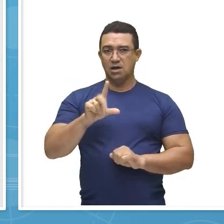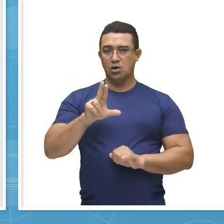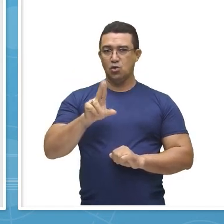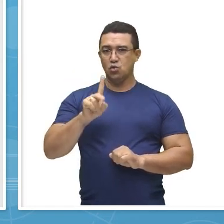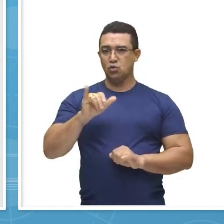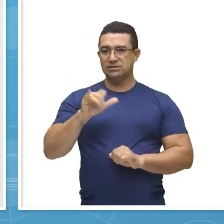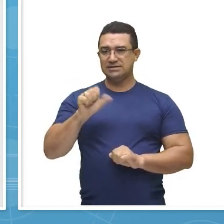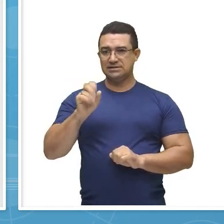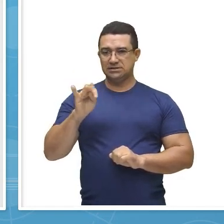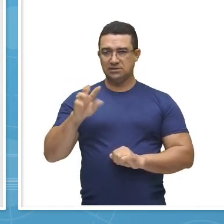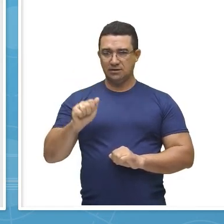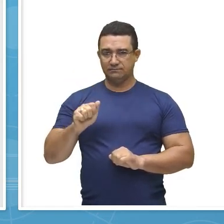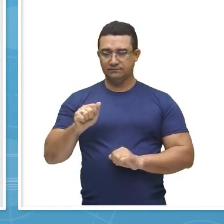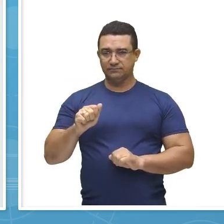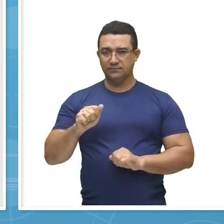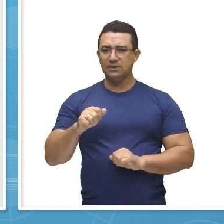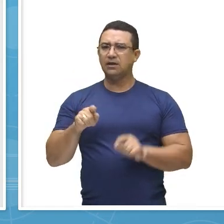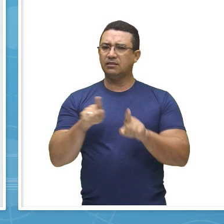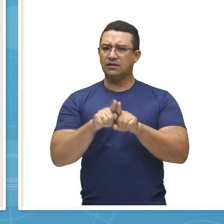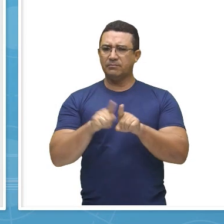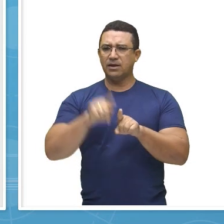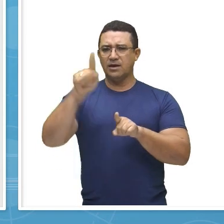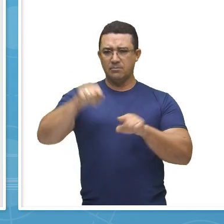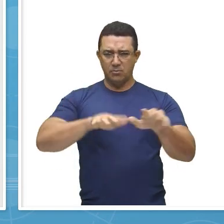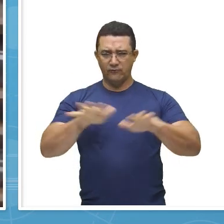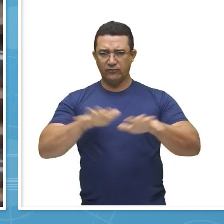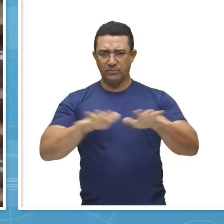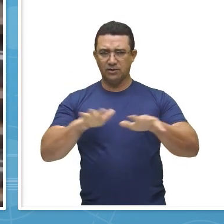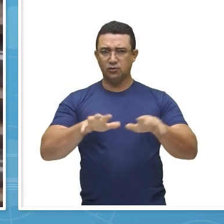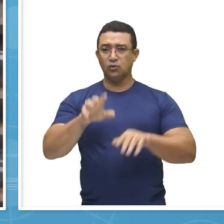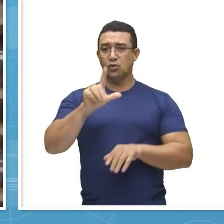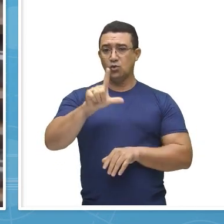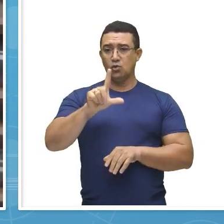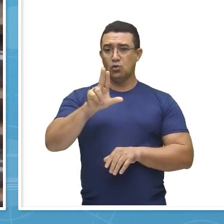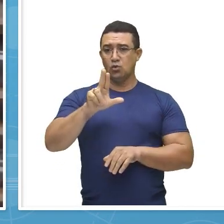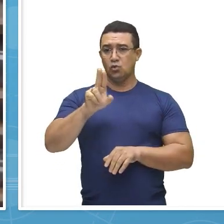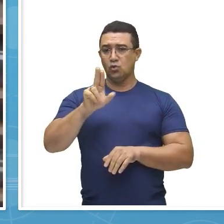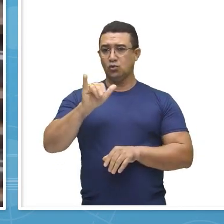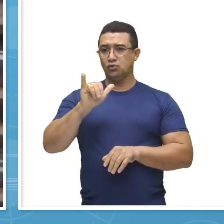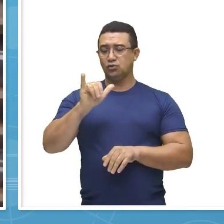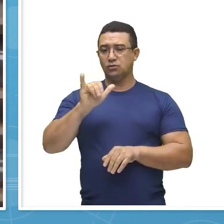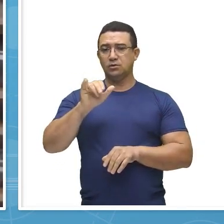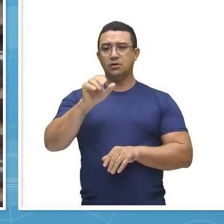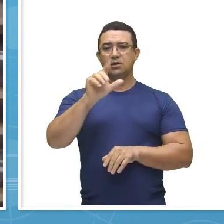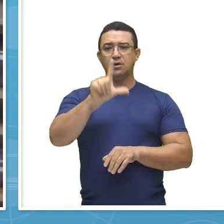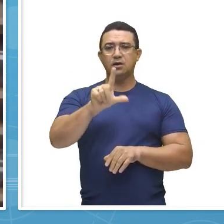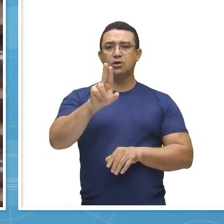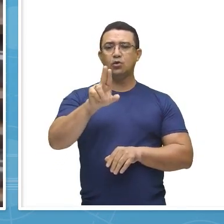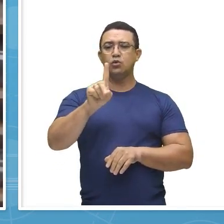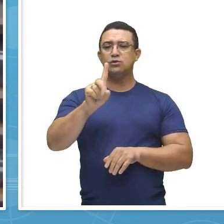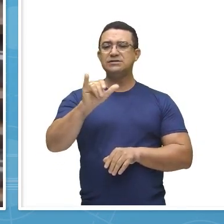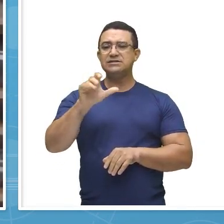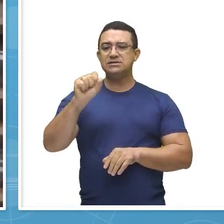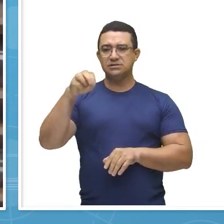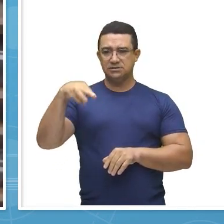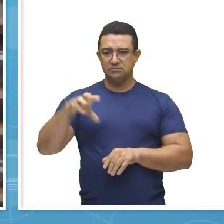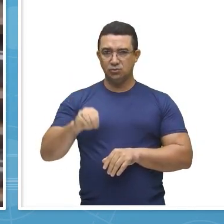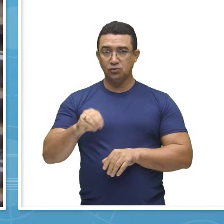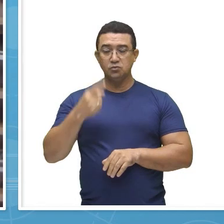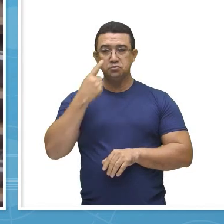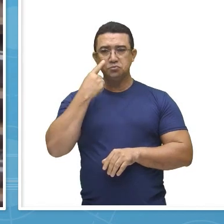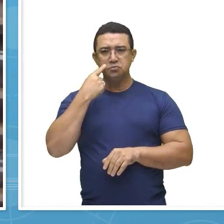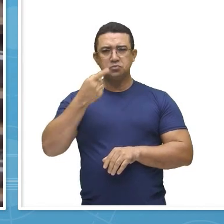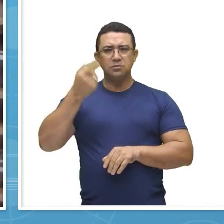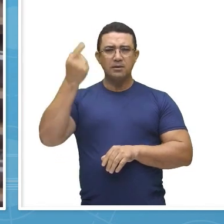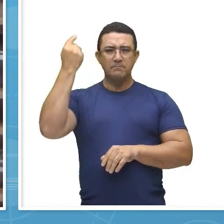é ludista, também chamado de ludismo. Em que ele consistia? Imaginem se vamos viajar no tempo.